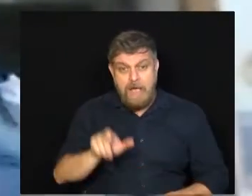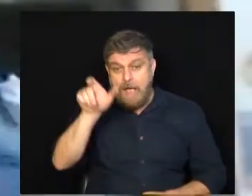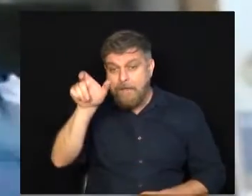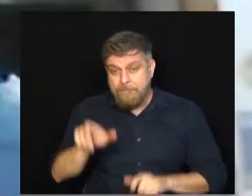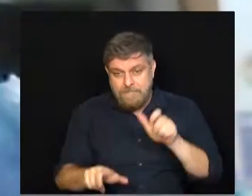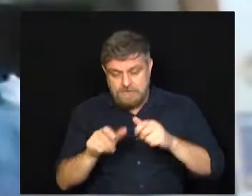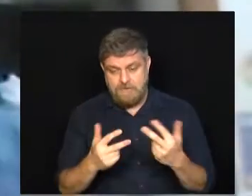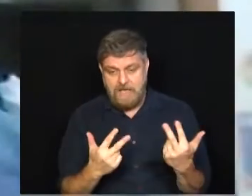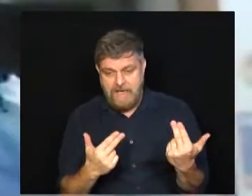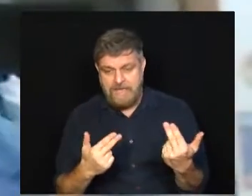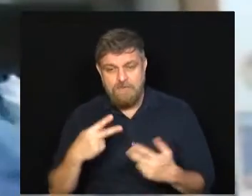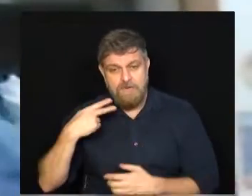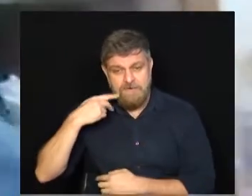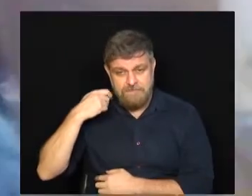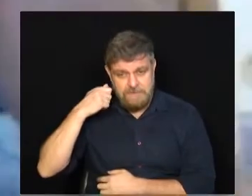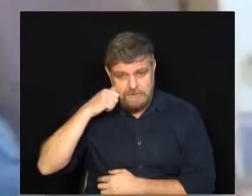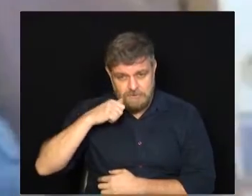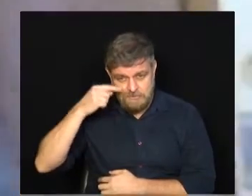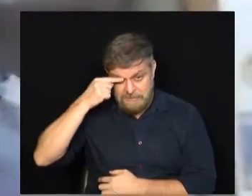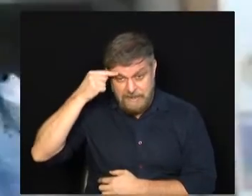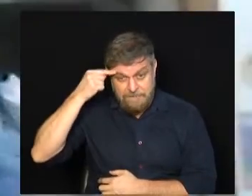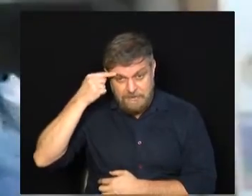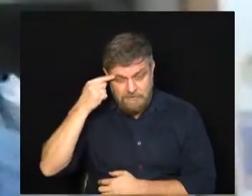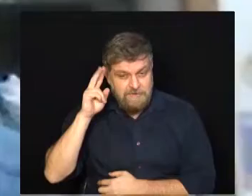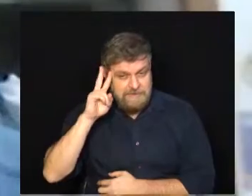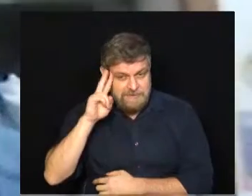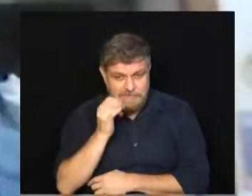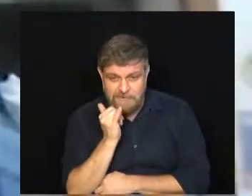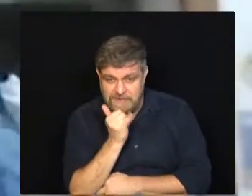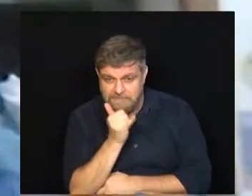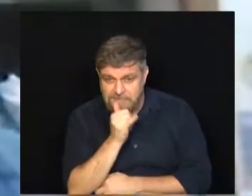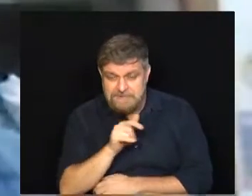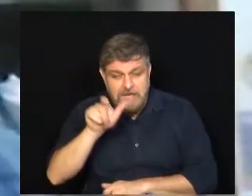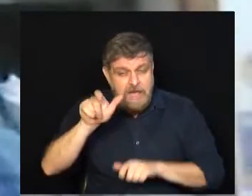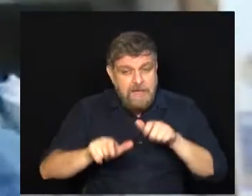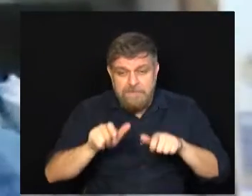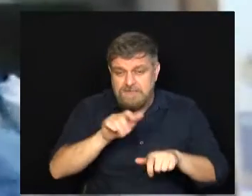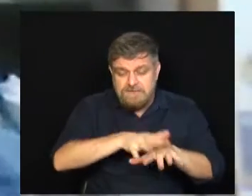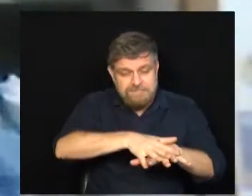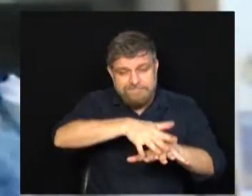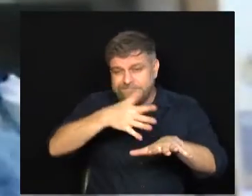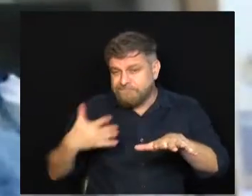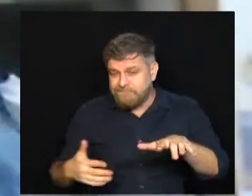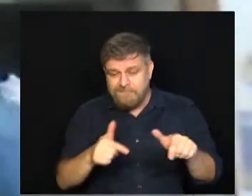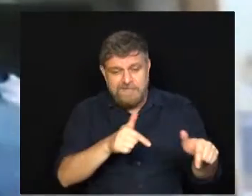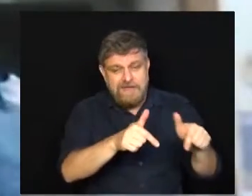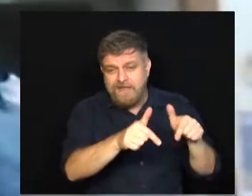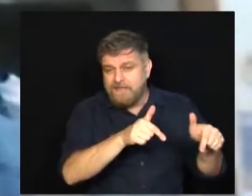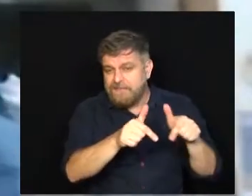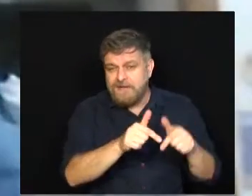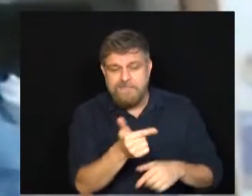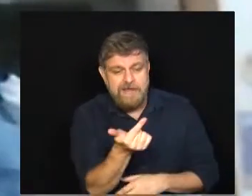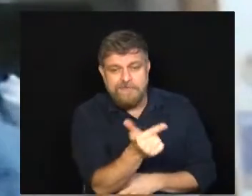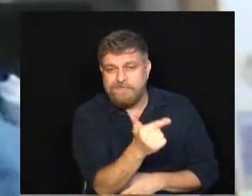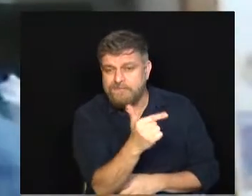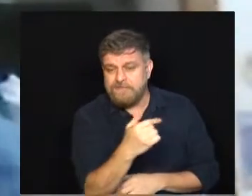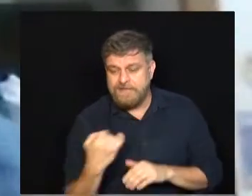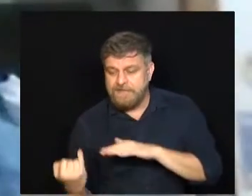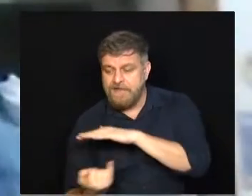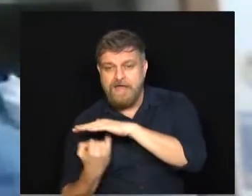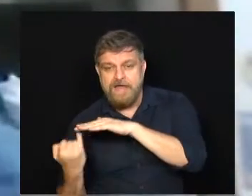como a vereadora Paola lembrou, pessoas que muitas vezes estão à margem de qualquer possibilidade de trabalho formal e até o informal também, que é